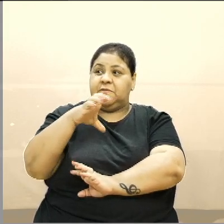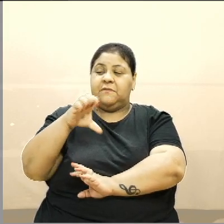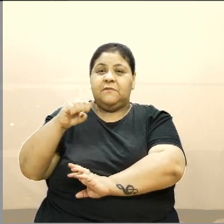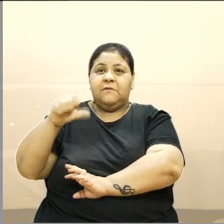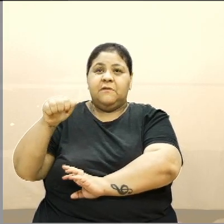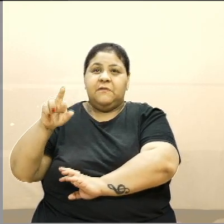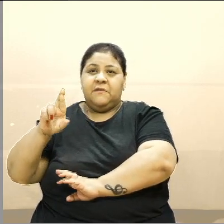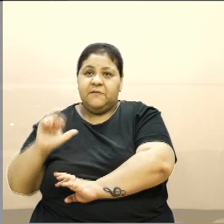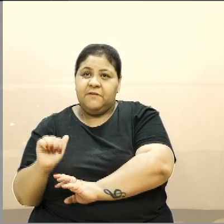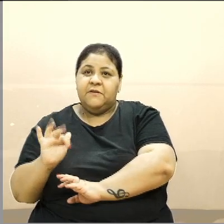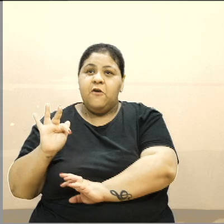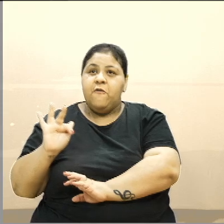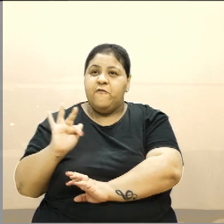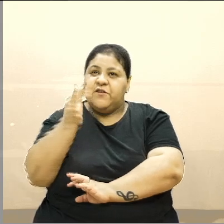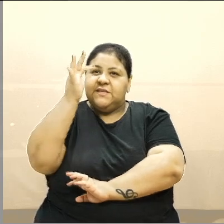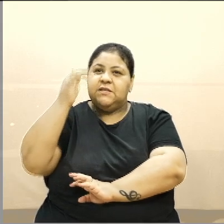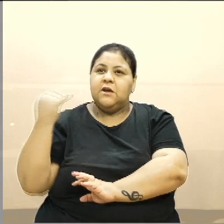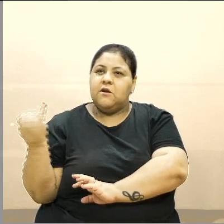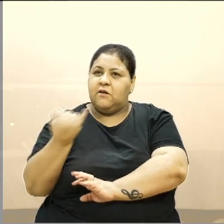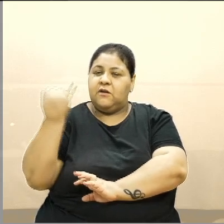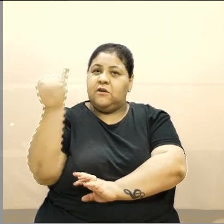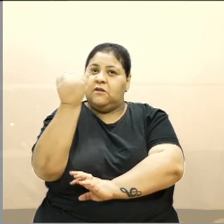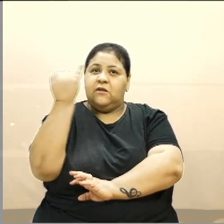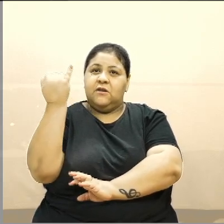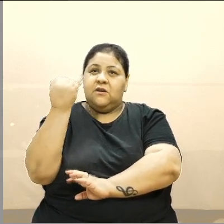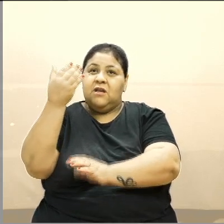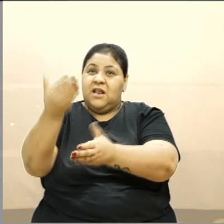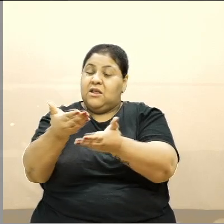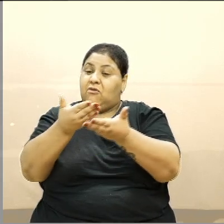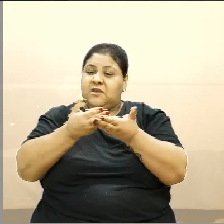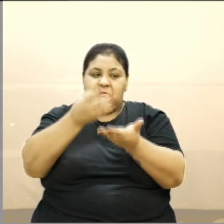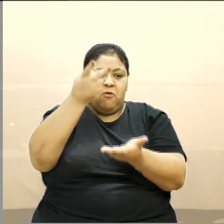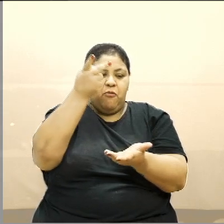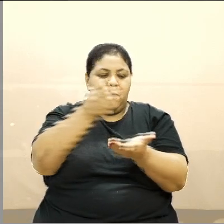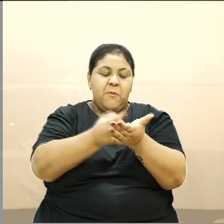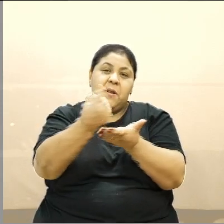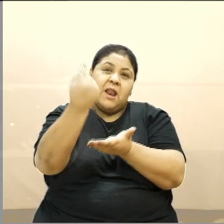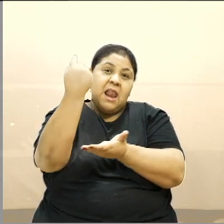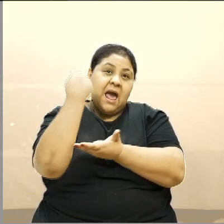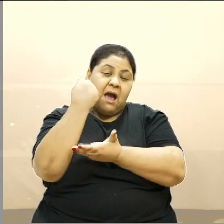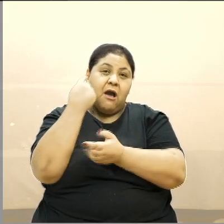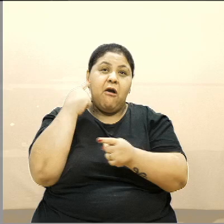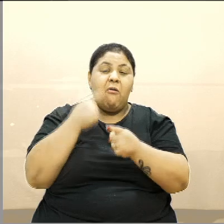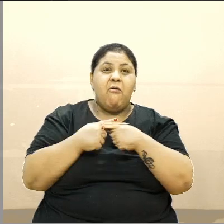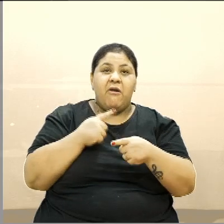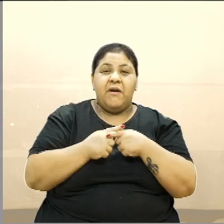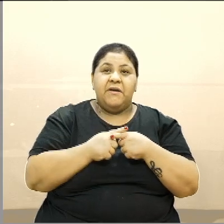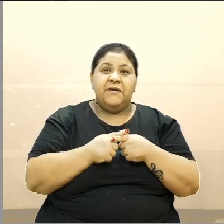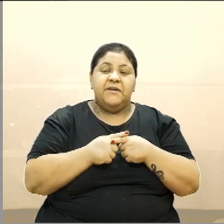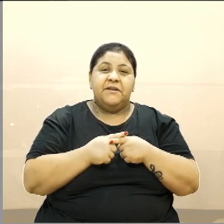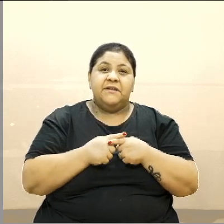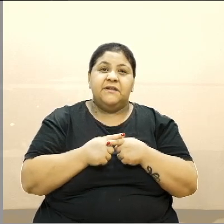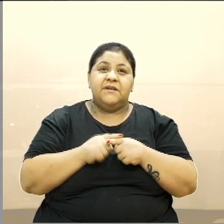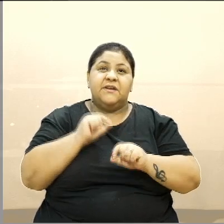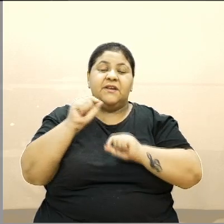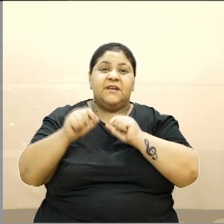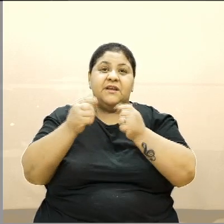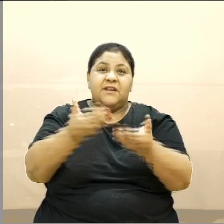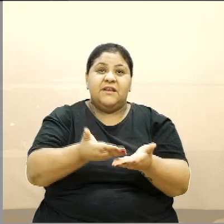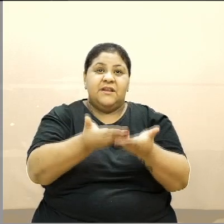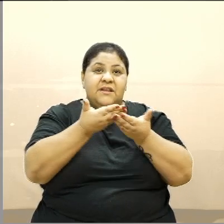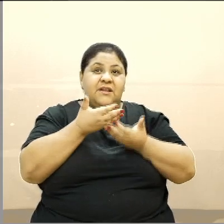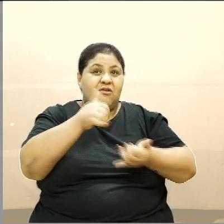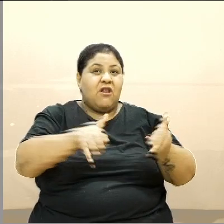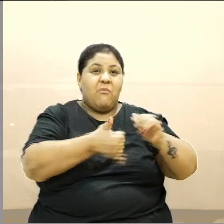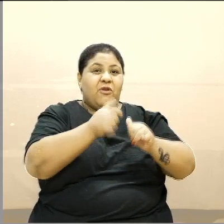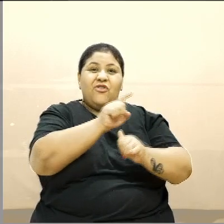físico importantíssimo, que ele só não recebeu o Nobel, na época, Nobel de Física, porque, na época, quem recebia era o laboratório